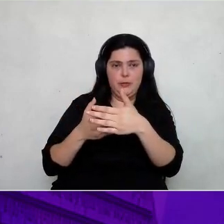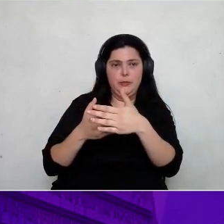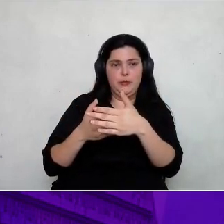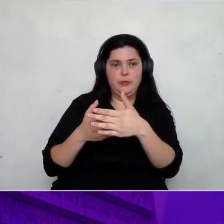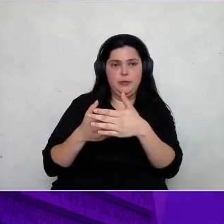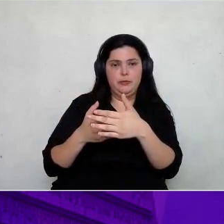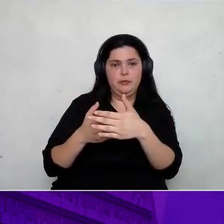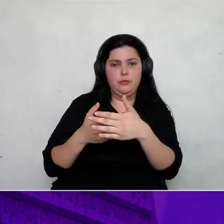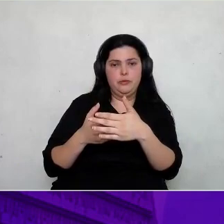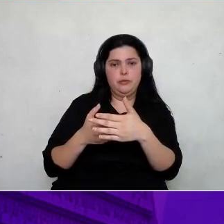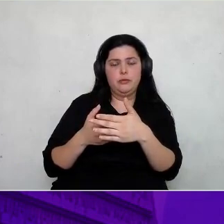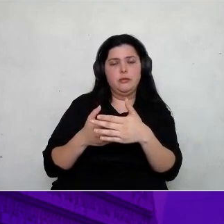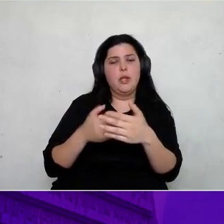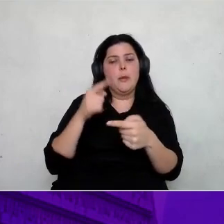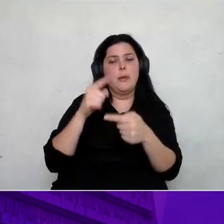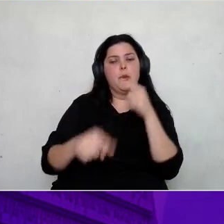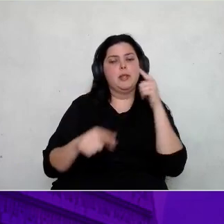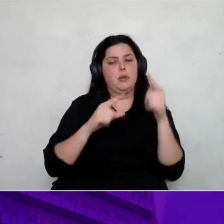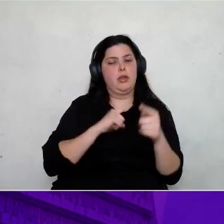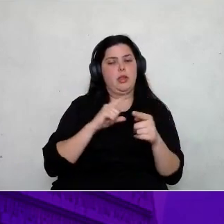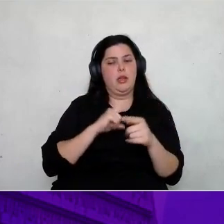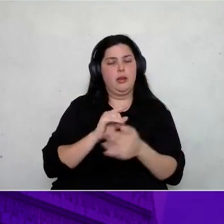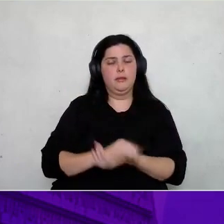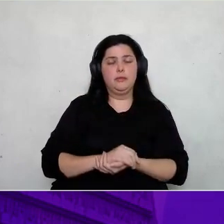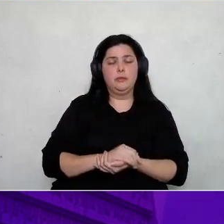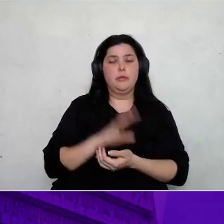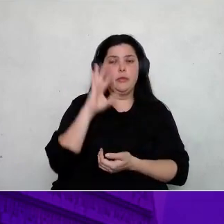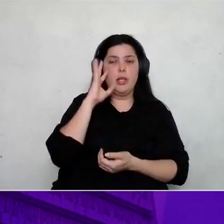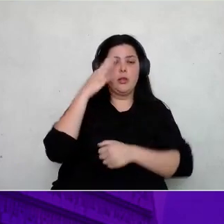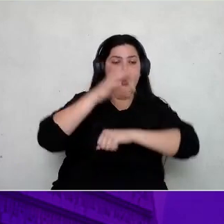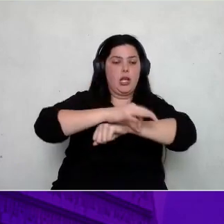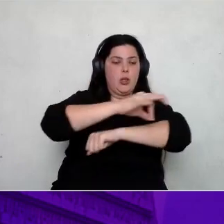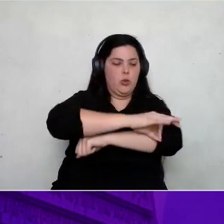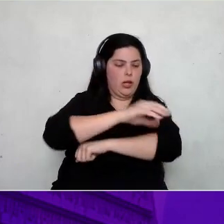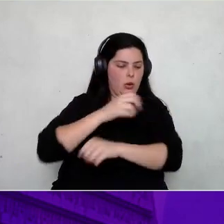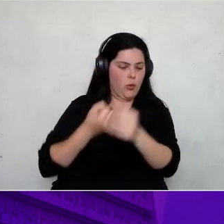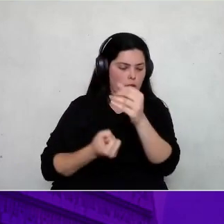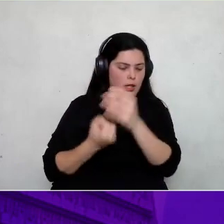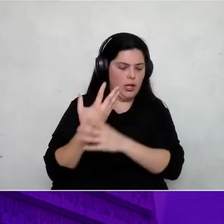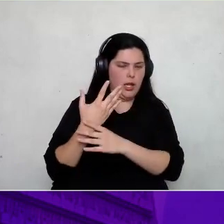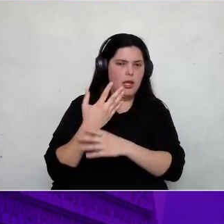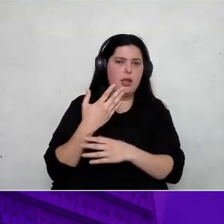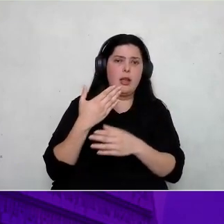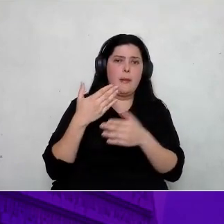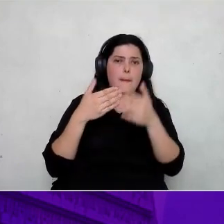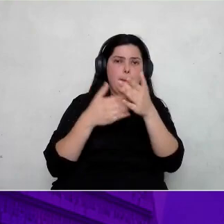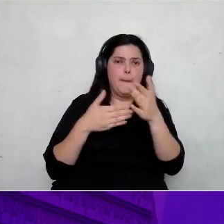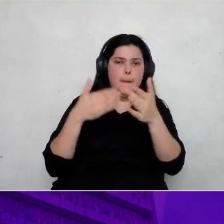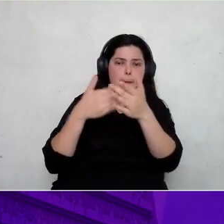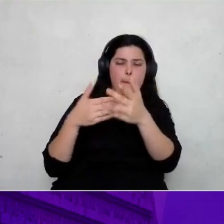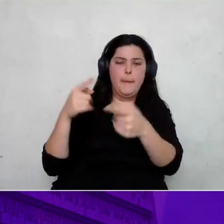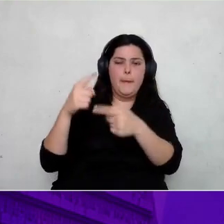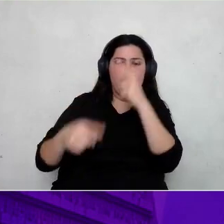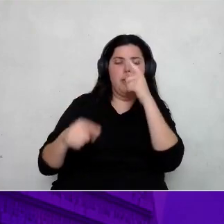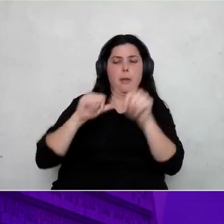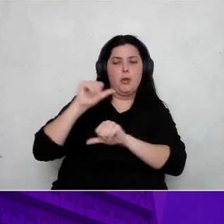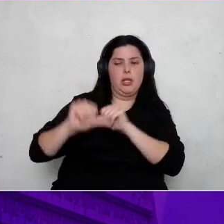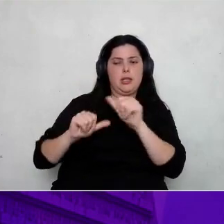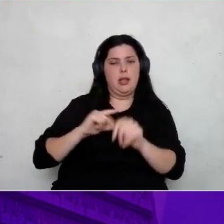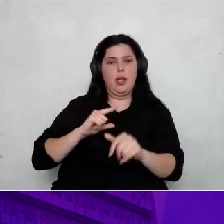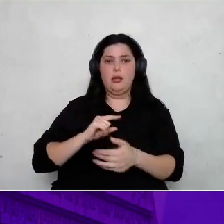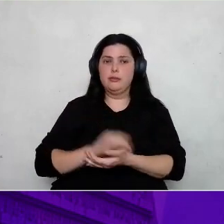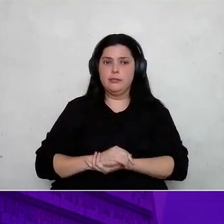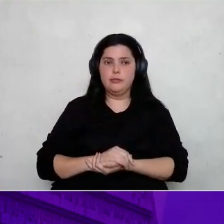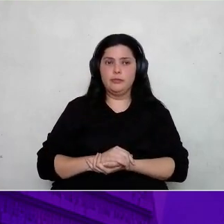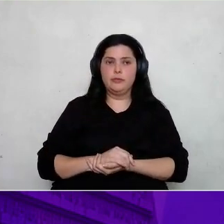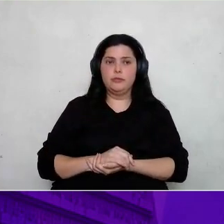gente vai ter. Essa decisão arquitetural que você vai tomar, ela vai te restringir de fazer outras mudanças depois? Ela vai tornar o seu